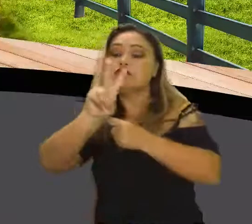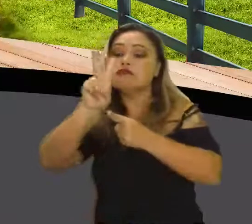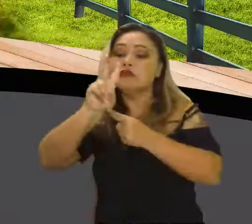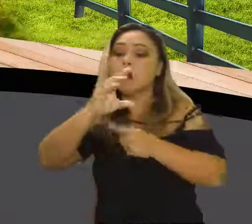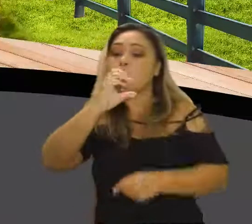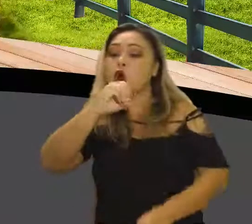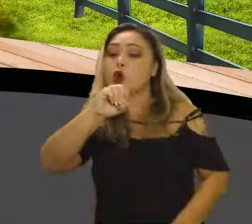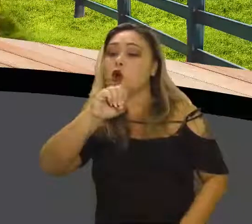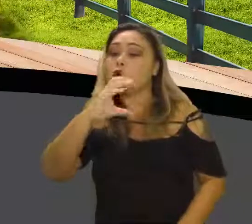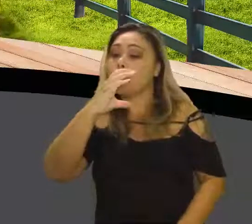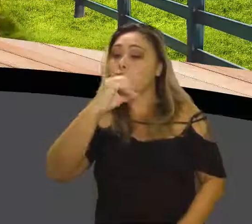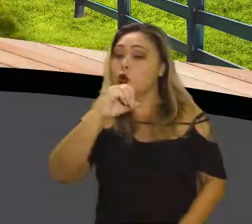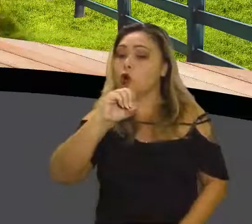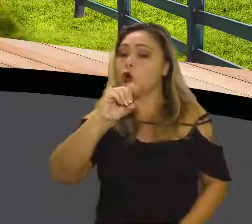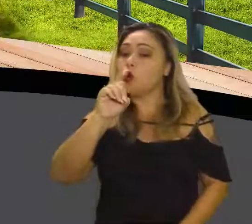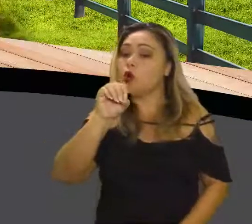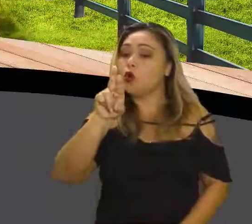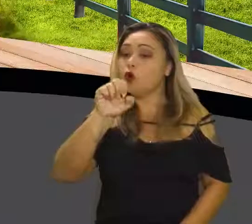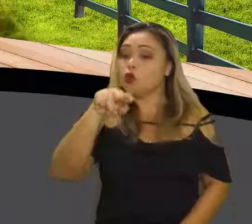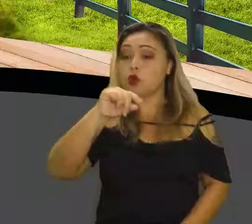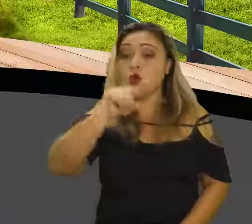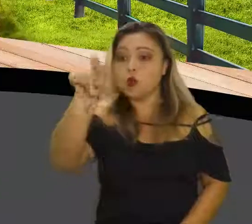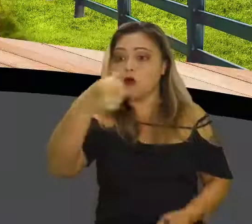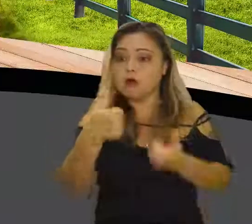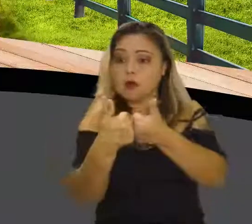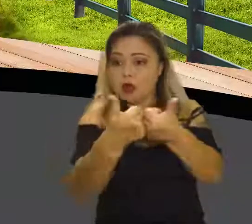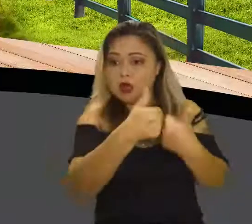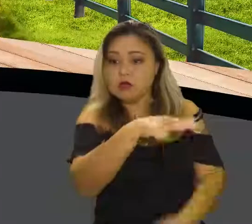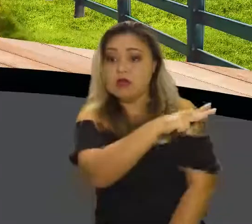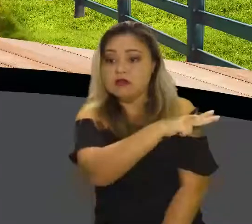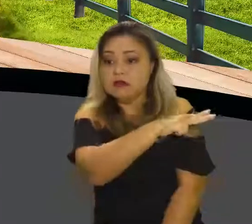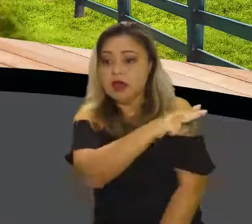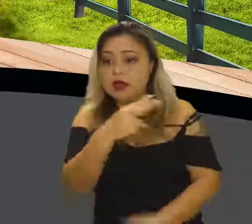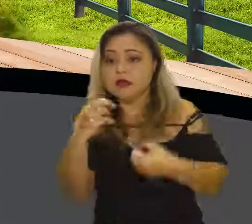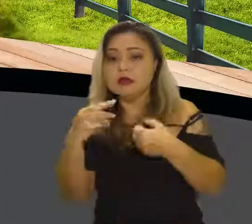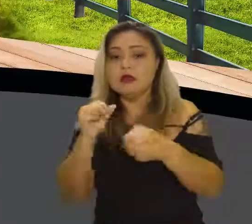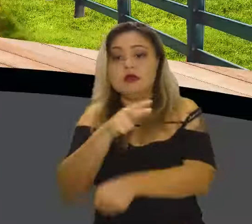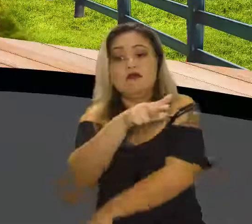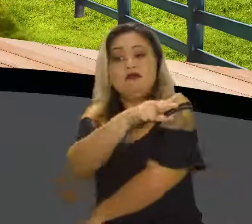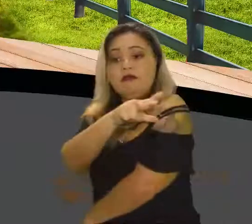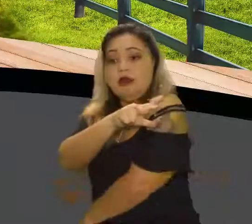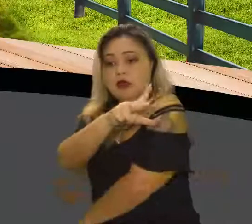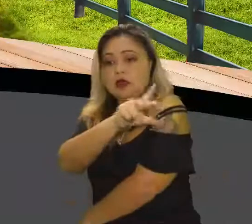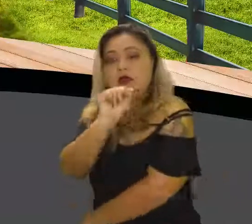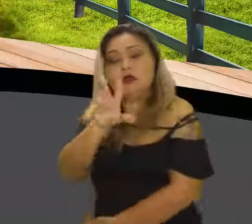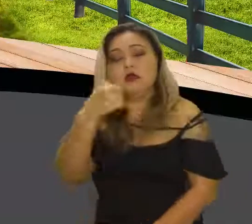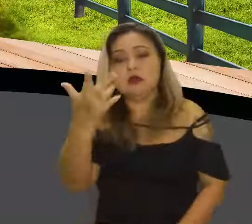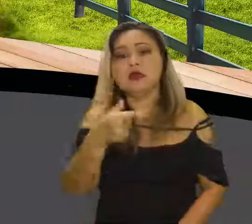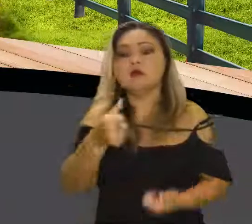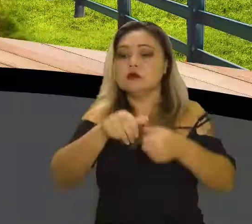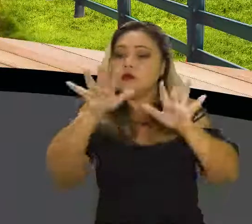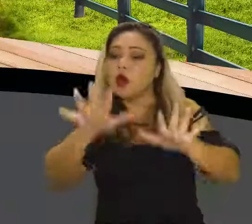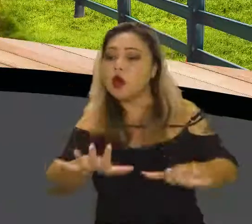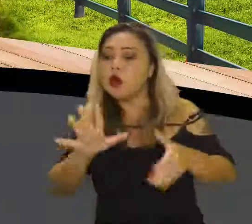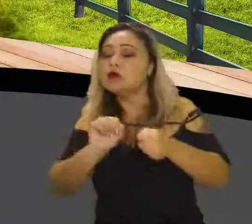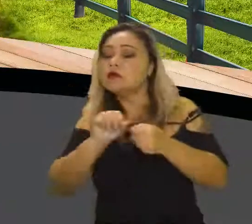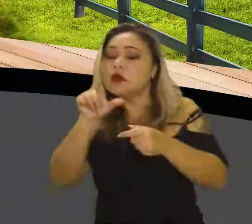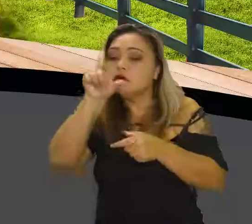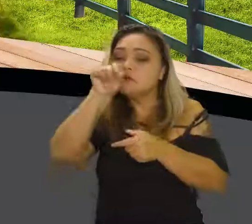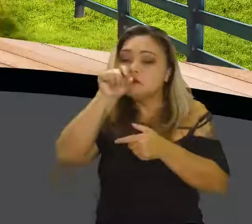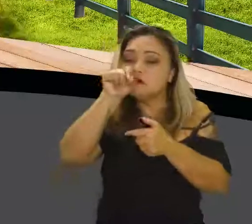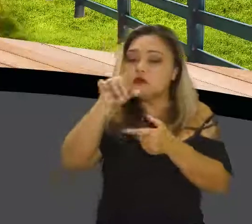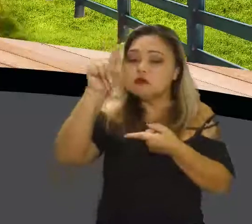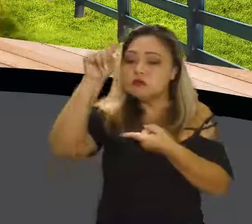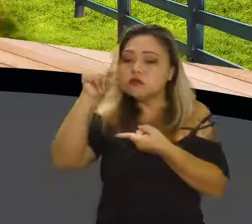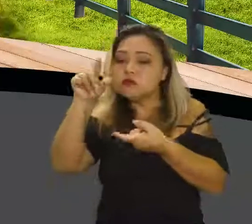de codorna. Então você, estudante daí, próximo de Vilhena, em Vilhena, que já está com a sua instalação de codorna,